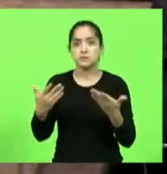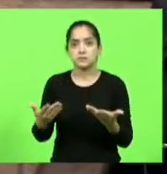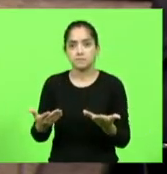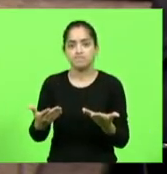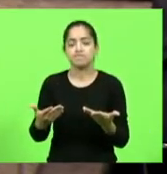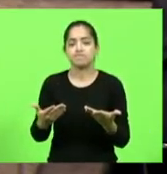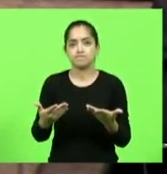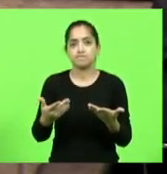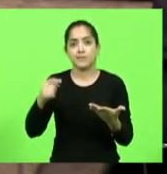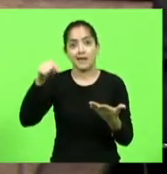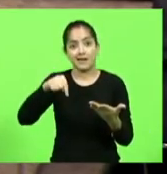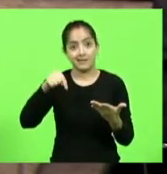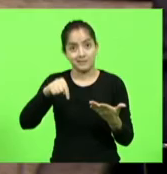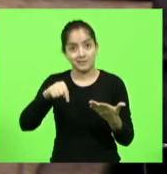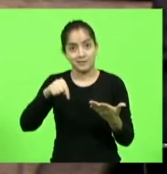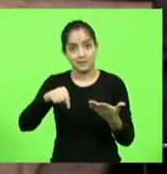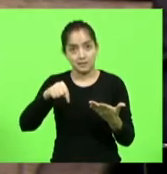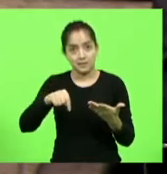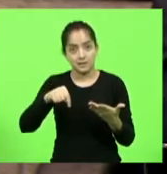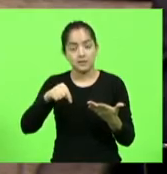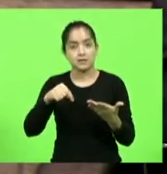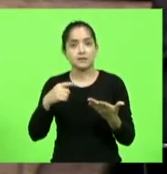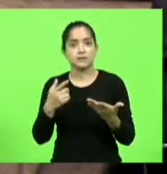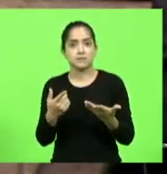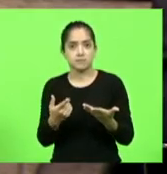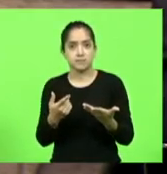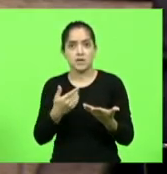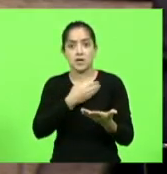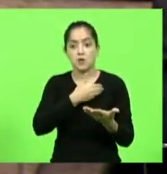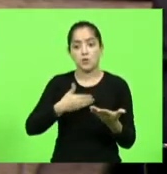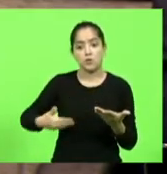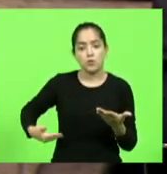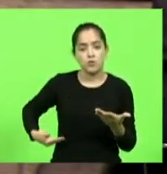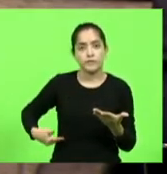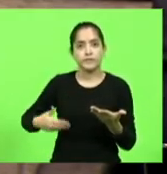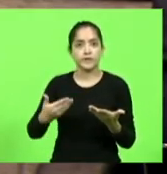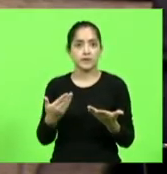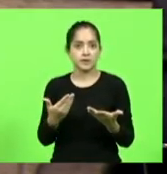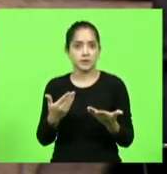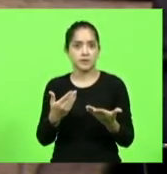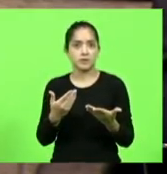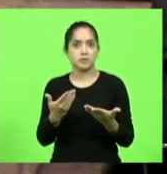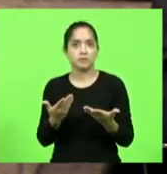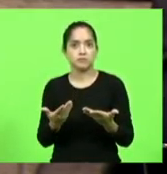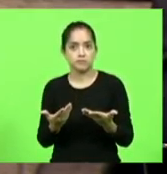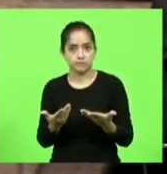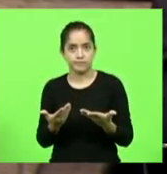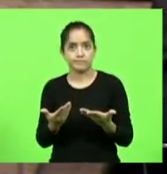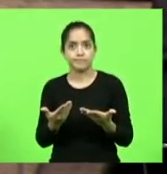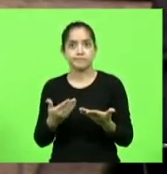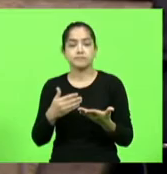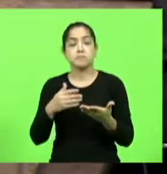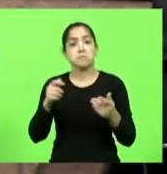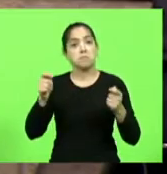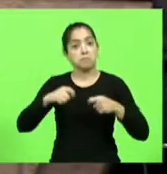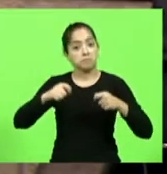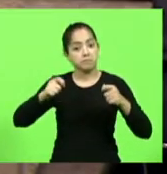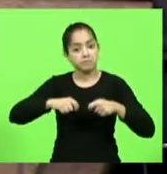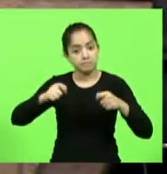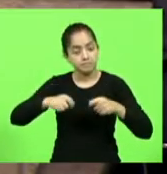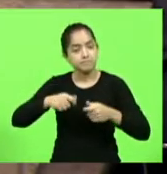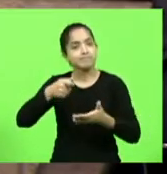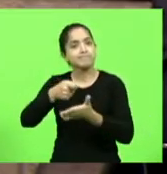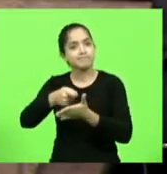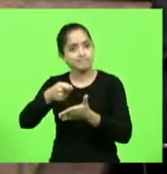nós aqui da Assembleia estamos avalizando o governo de Santa Catarina a fazer, assim vai nos dar autoridade para cobrar. E eu